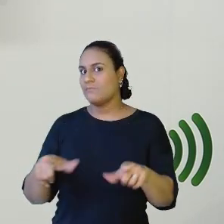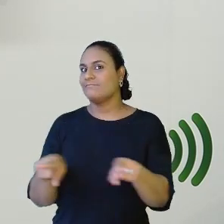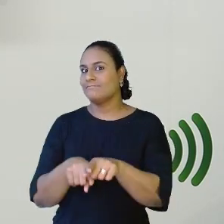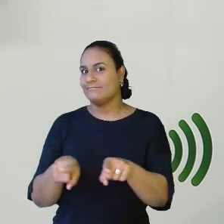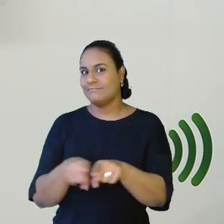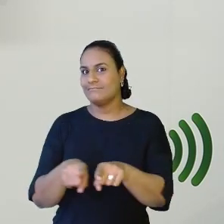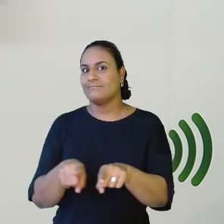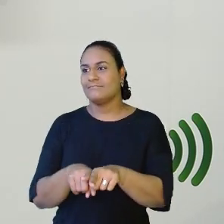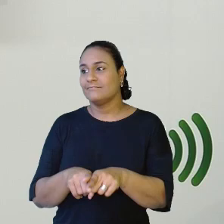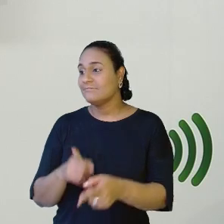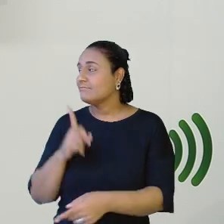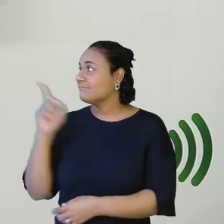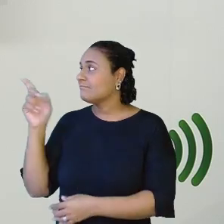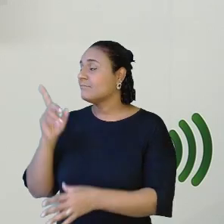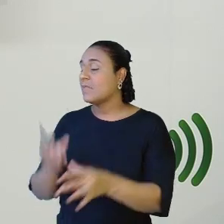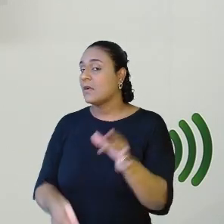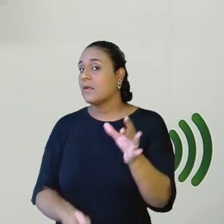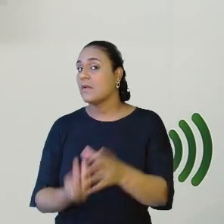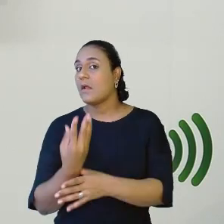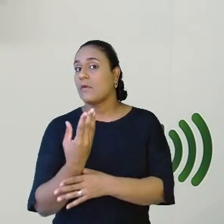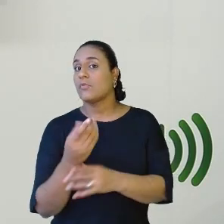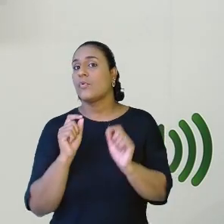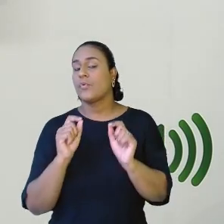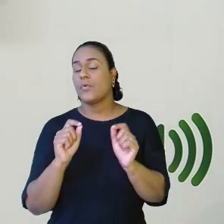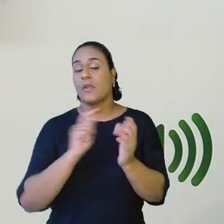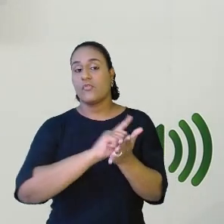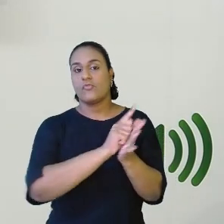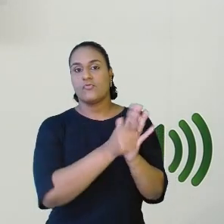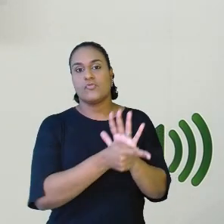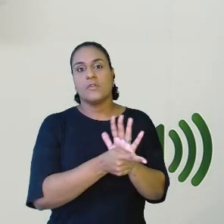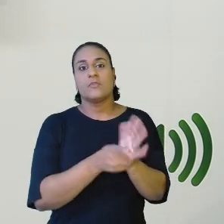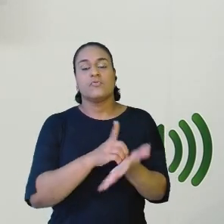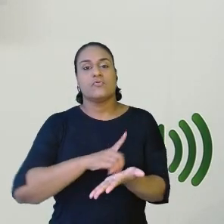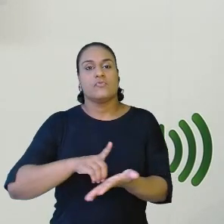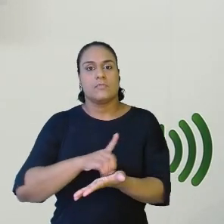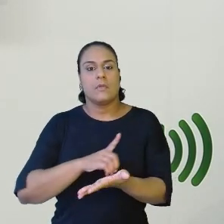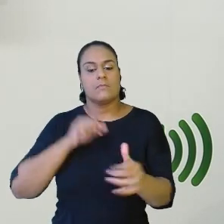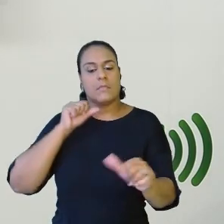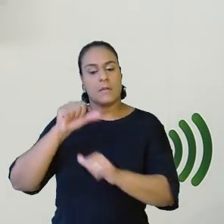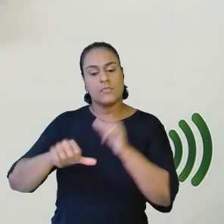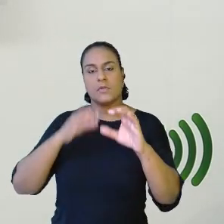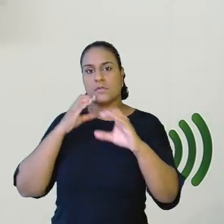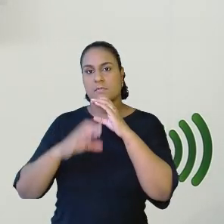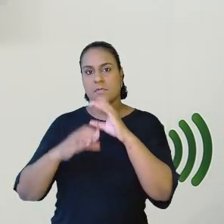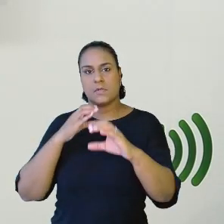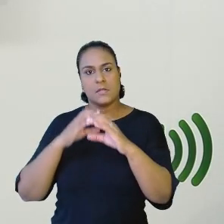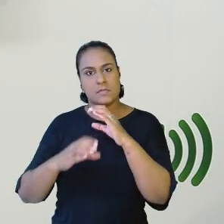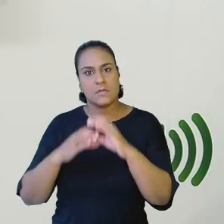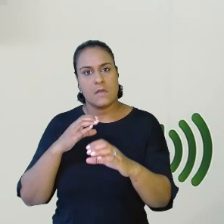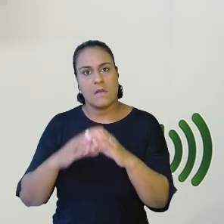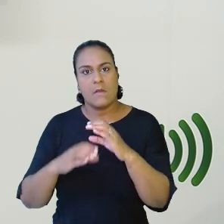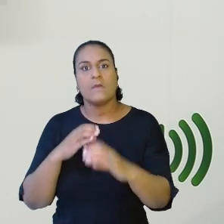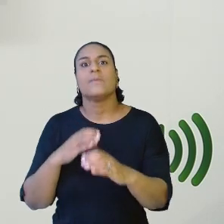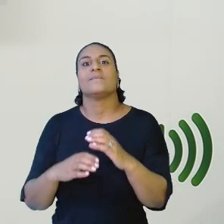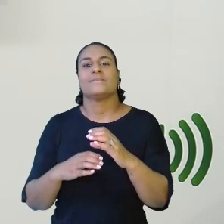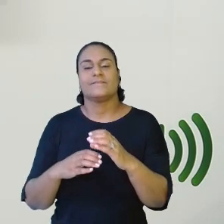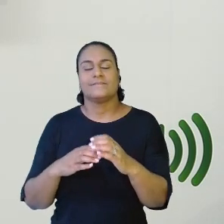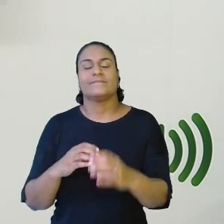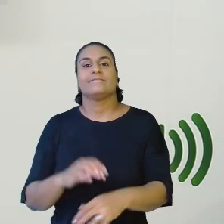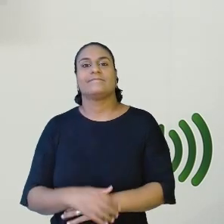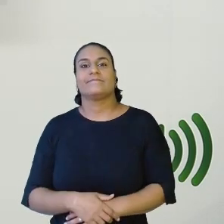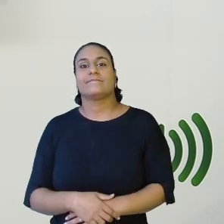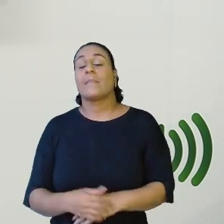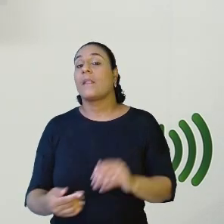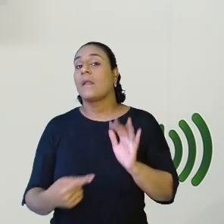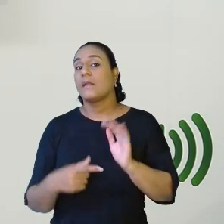Então, isso deu origem aos gêneros digitais. Essa mudança na comunicação, na fala, nos meios de comunicação,